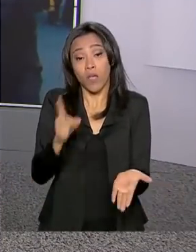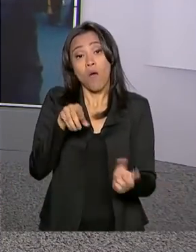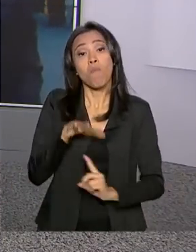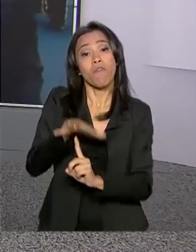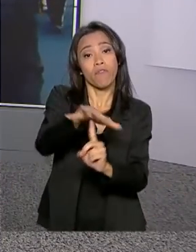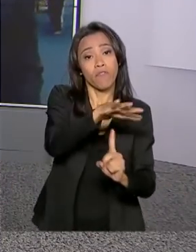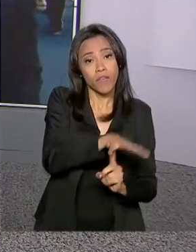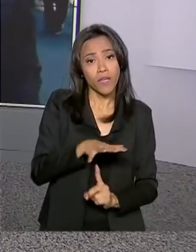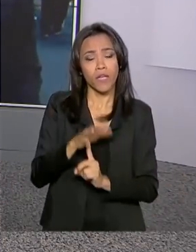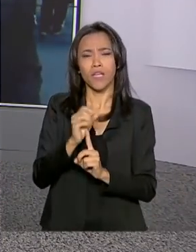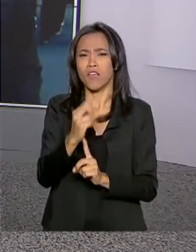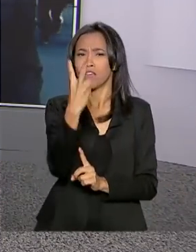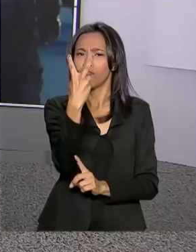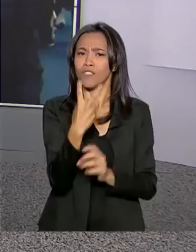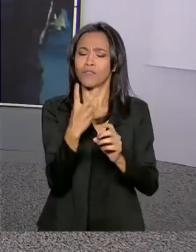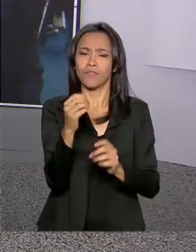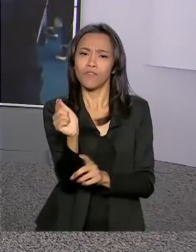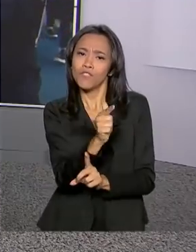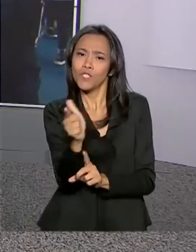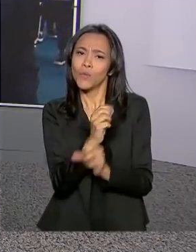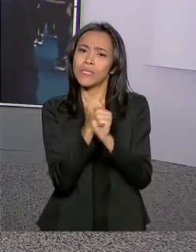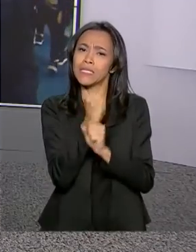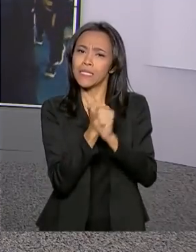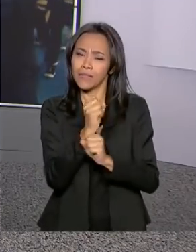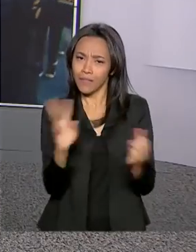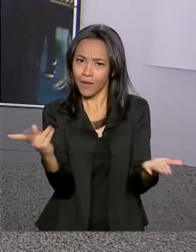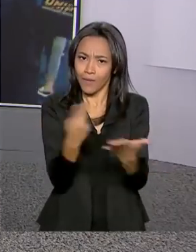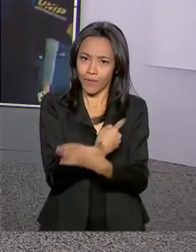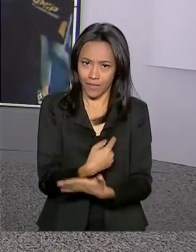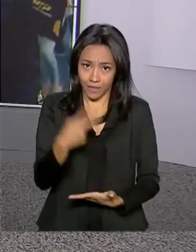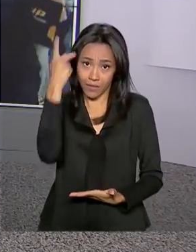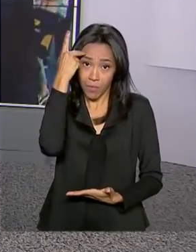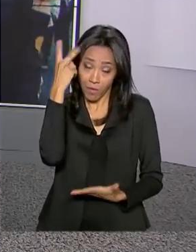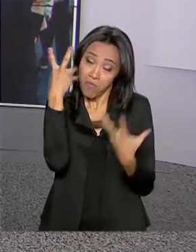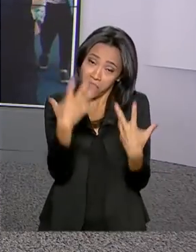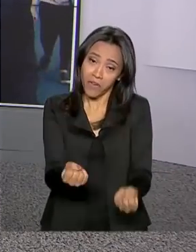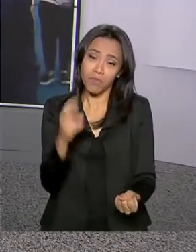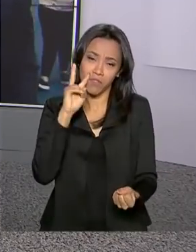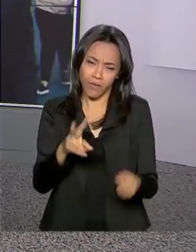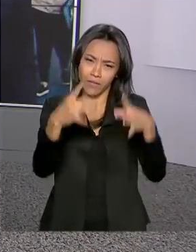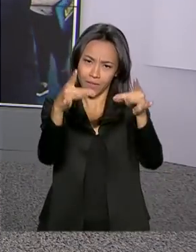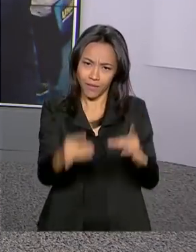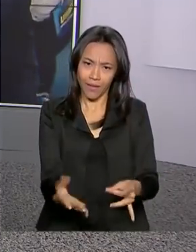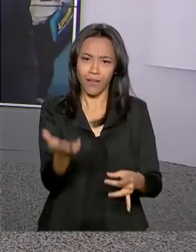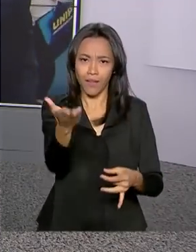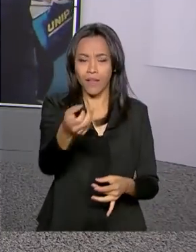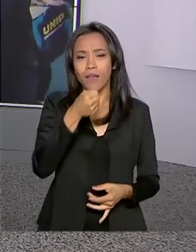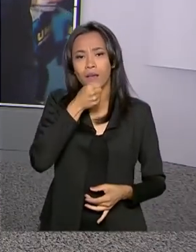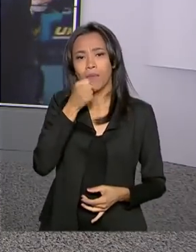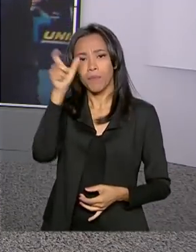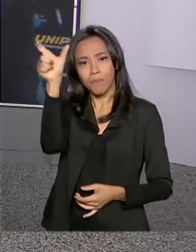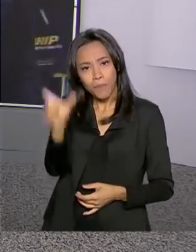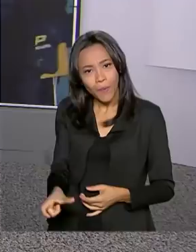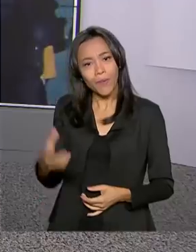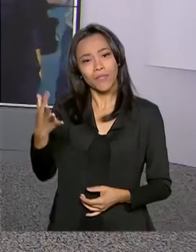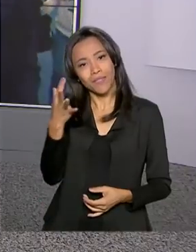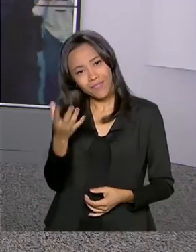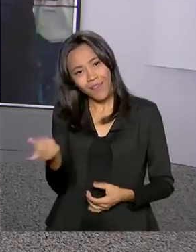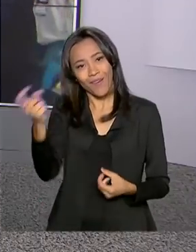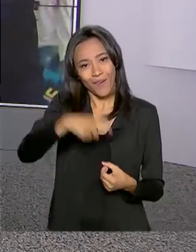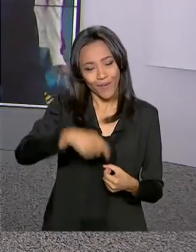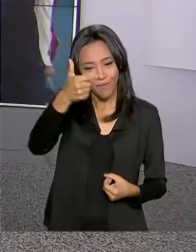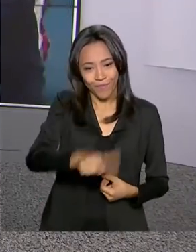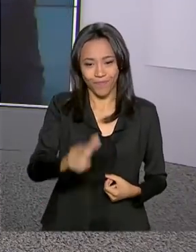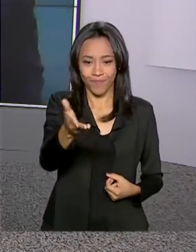há 22 anos em São Paulo ajuda a encurtar esse caminho. A gente vai saber agora mais sobre esse assunto com o repórter Ricardo Ferraz, que está de volta.